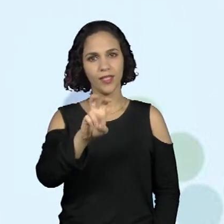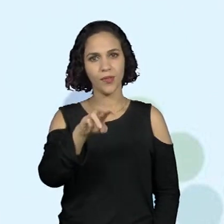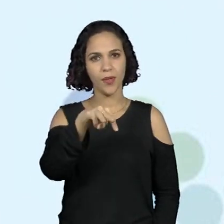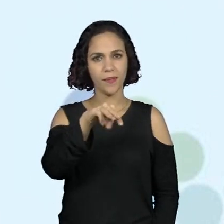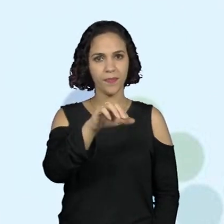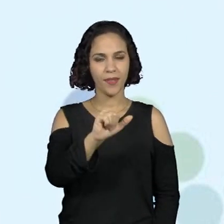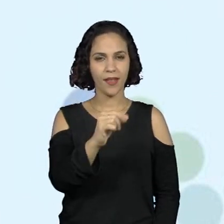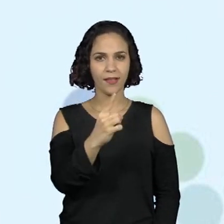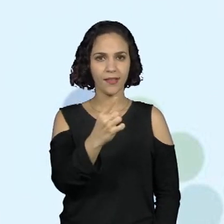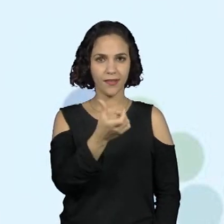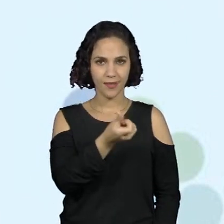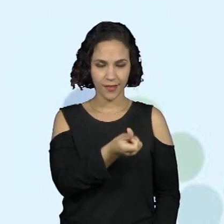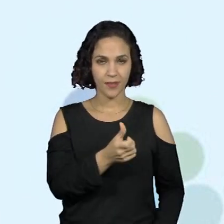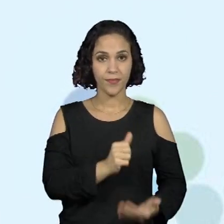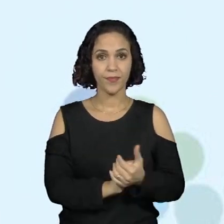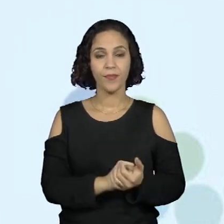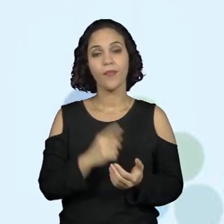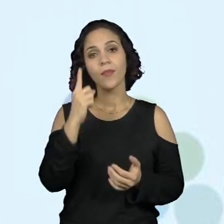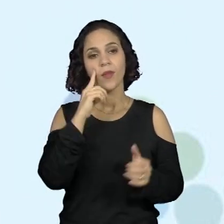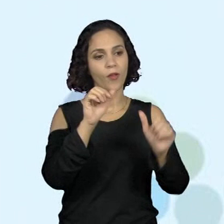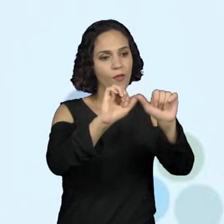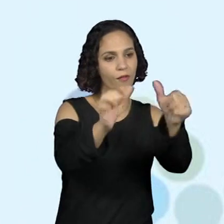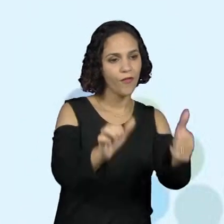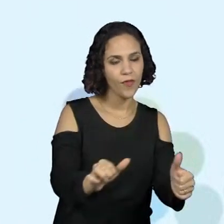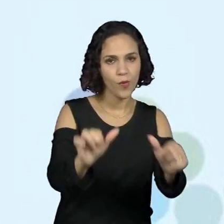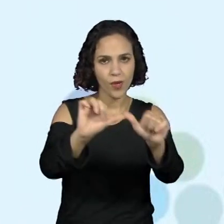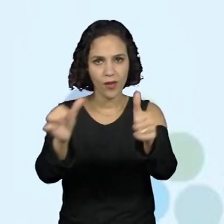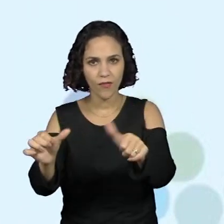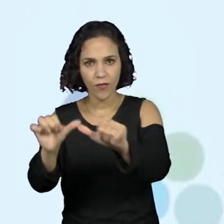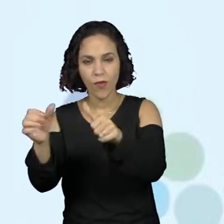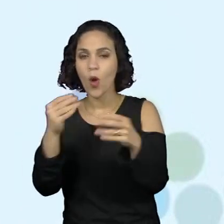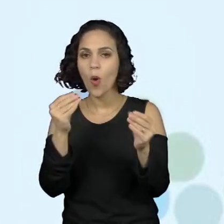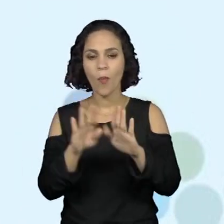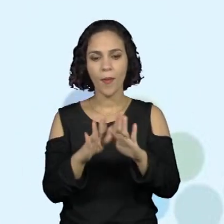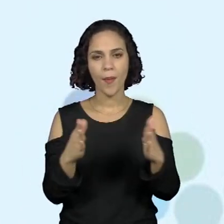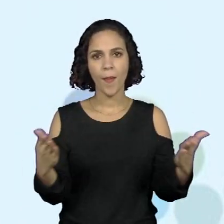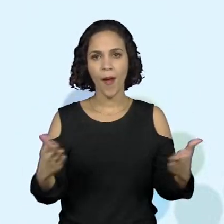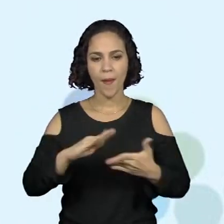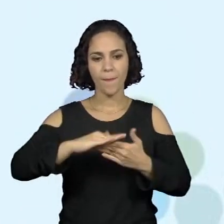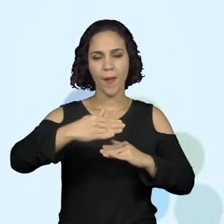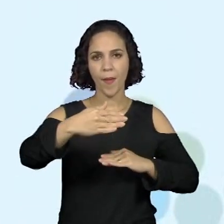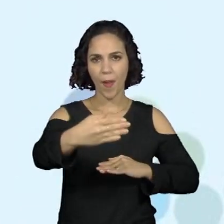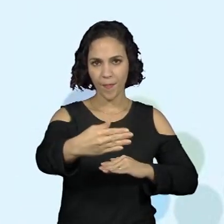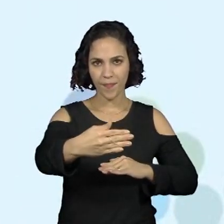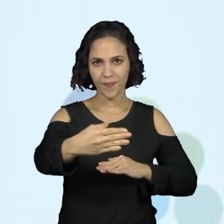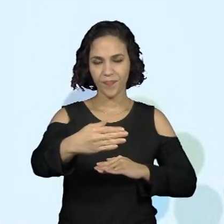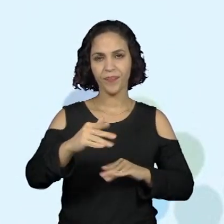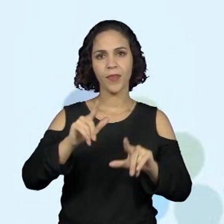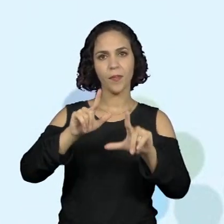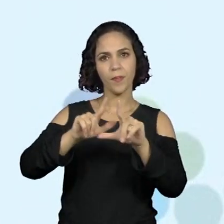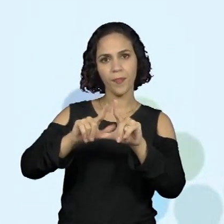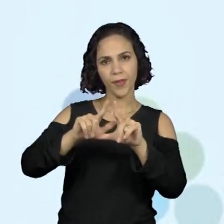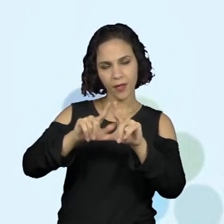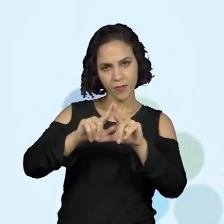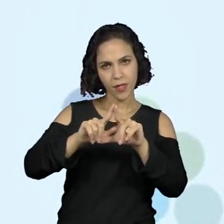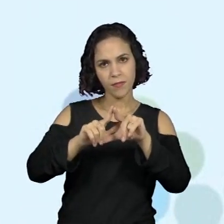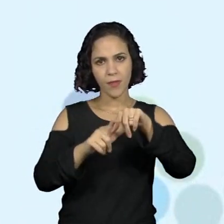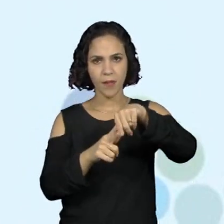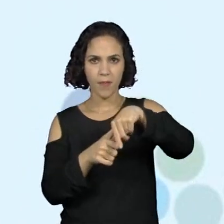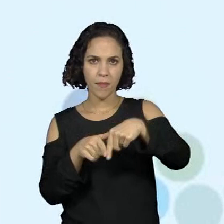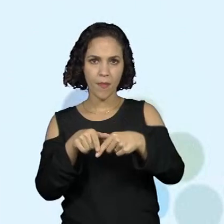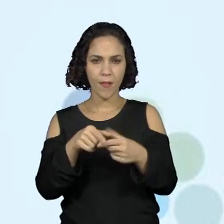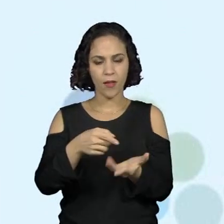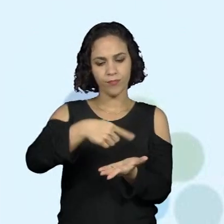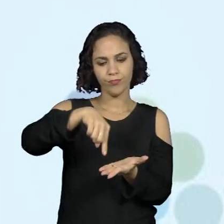EF05MA16, associar figuras espaciais às suas planificações, prismas, pirâmides, cilindros e cones, e